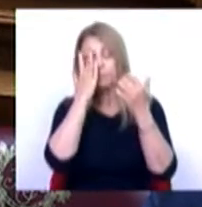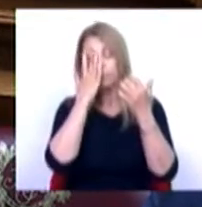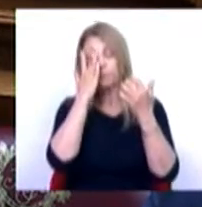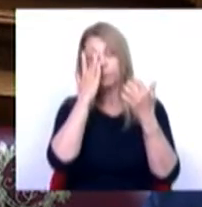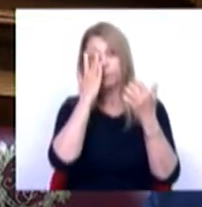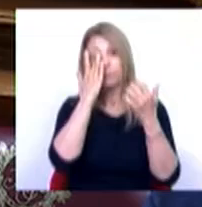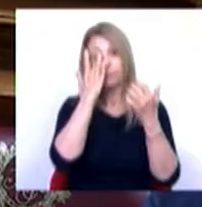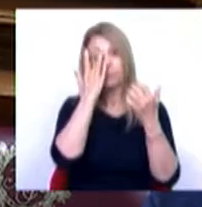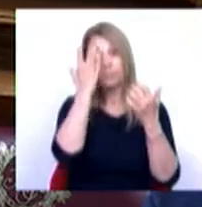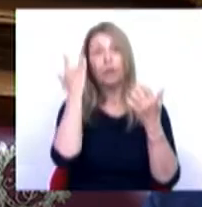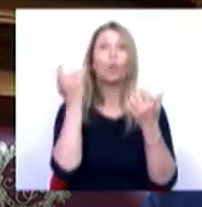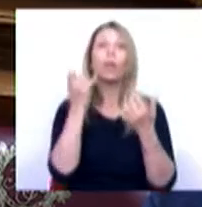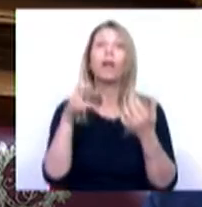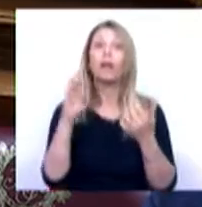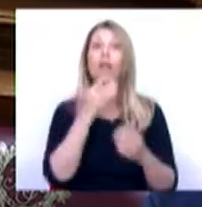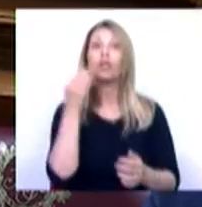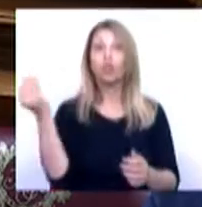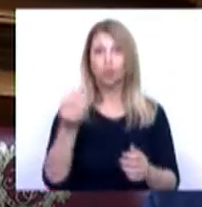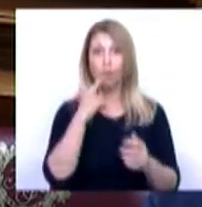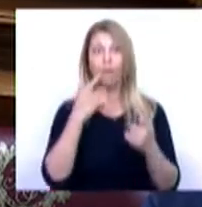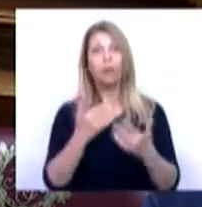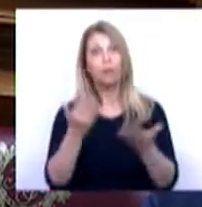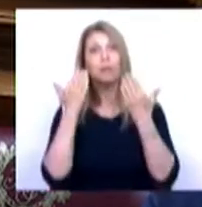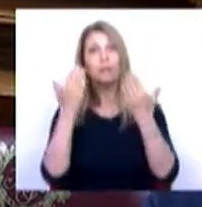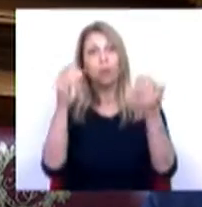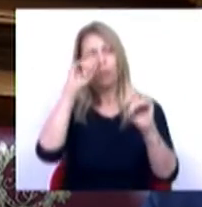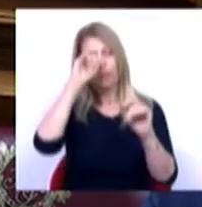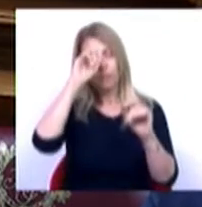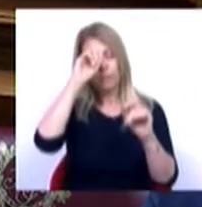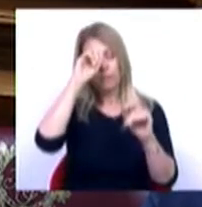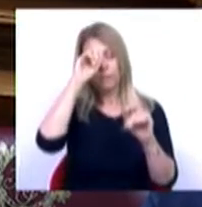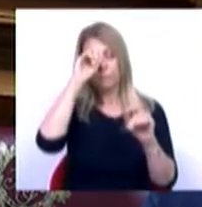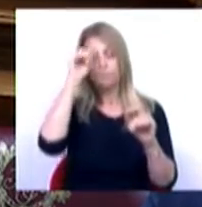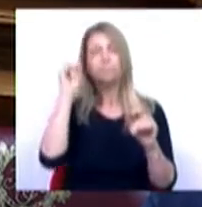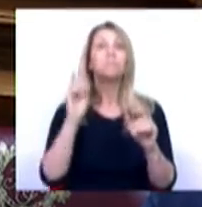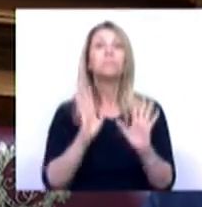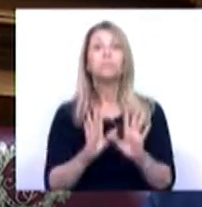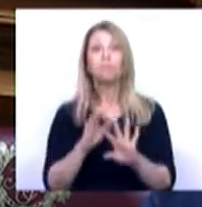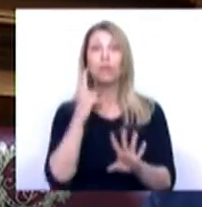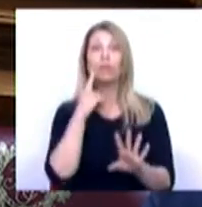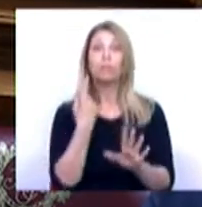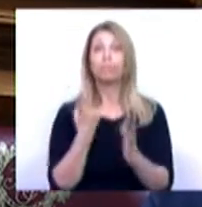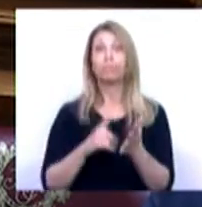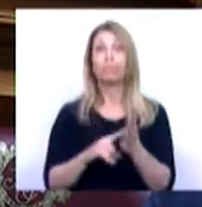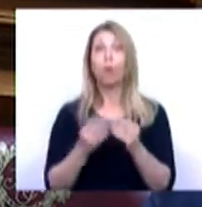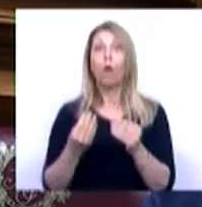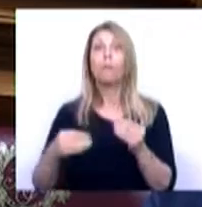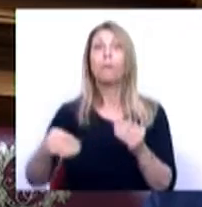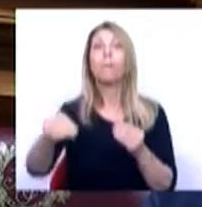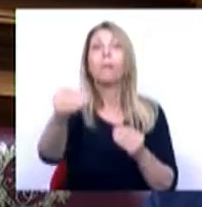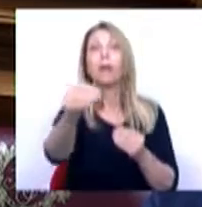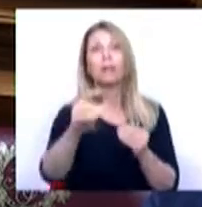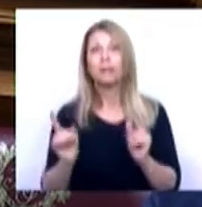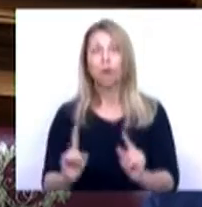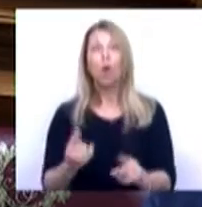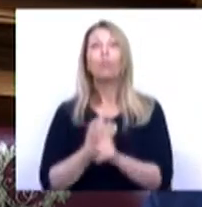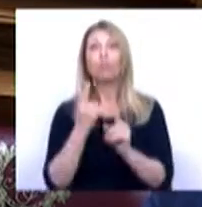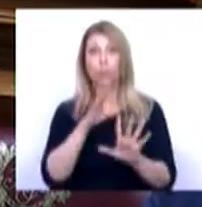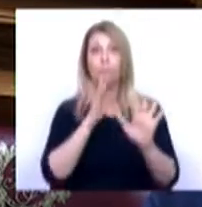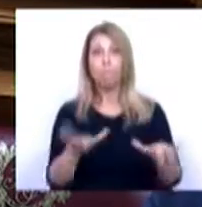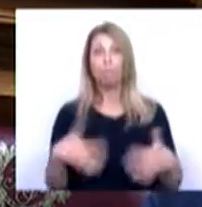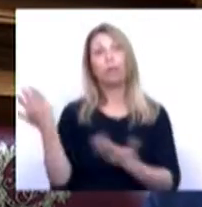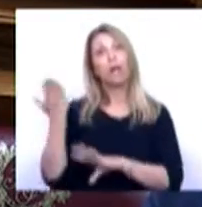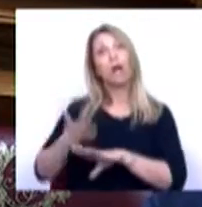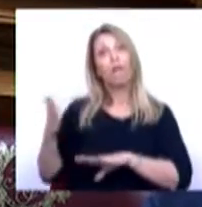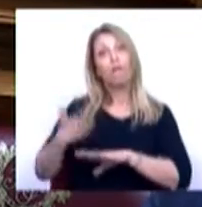saudamos. Mas consideramos também não ir longe o suficiente, porque corria o risco de deixar de fora muitos daqueles que decidem